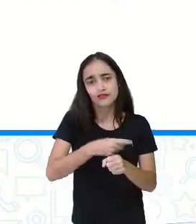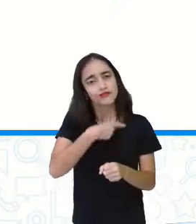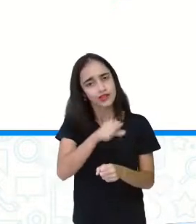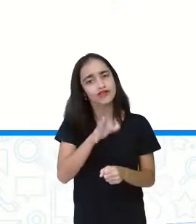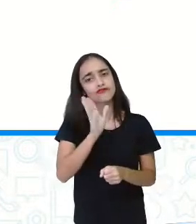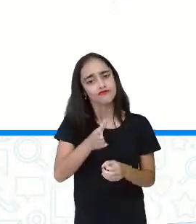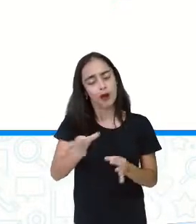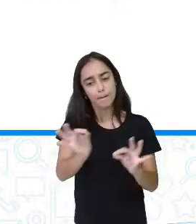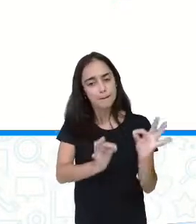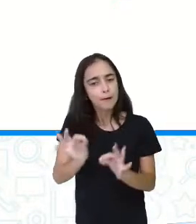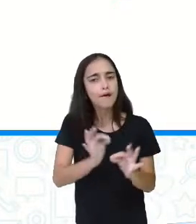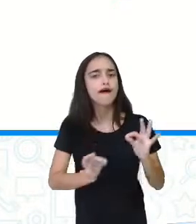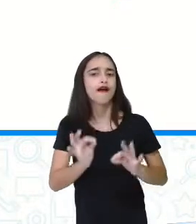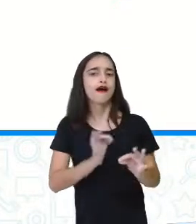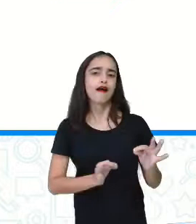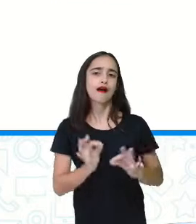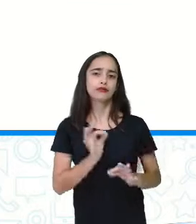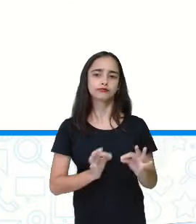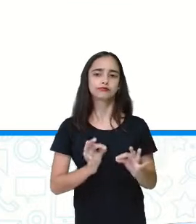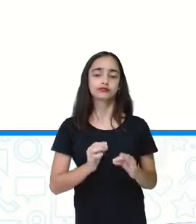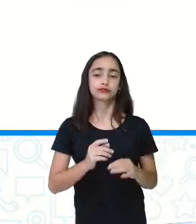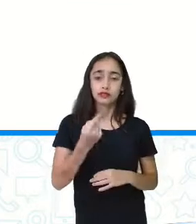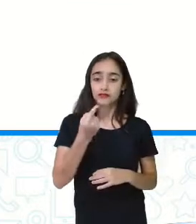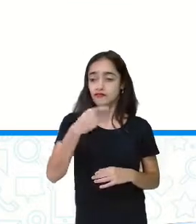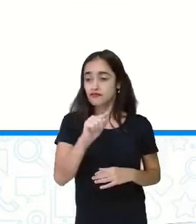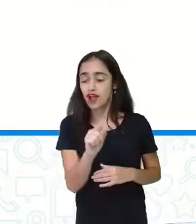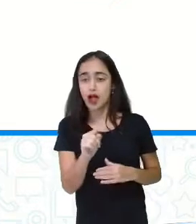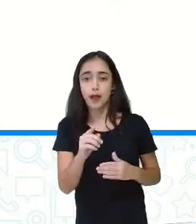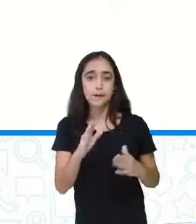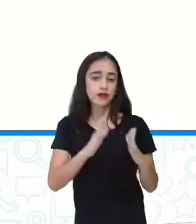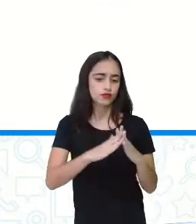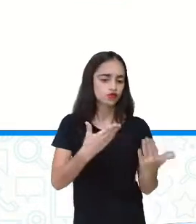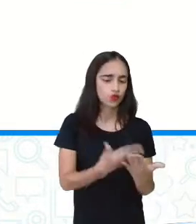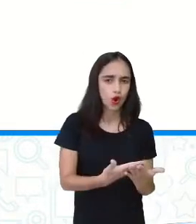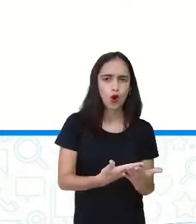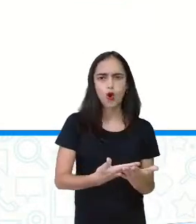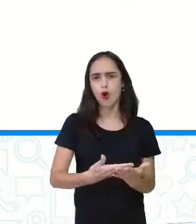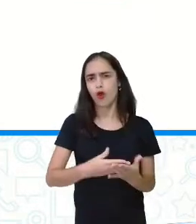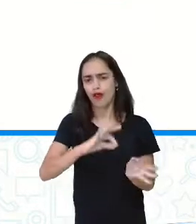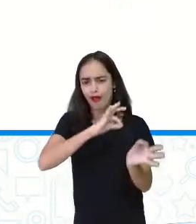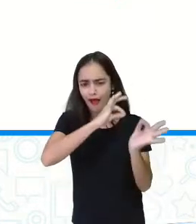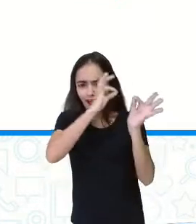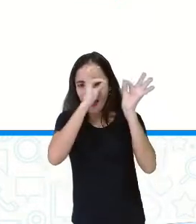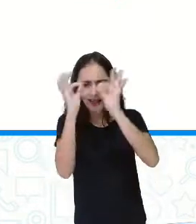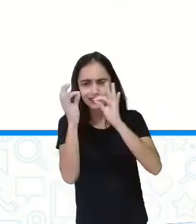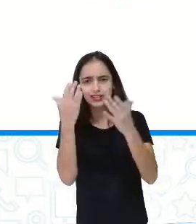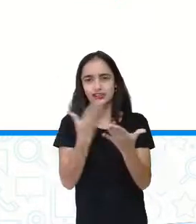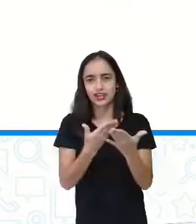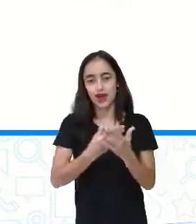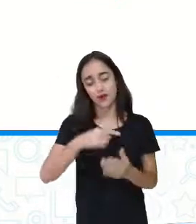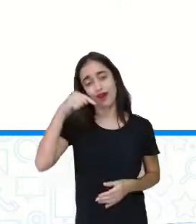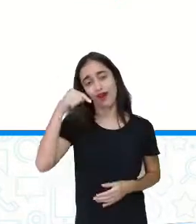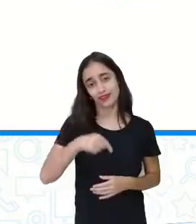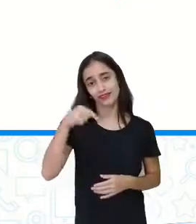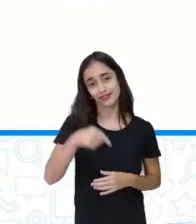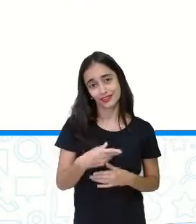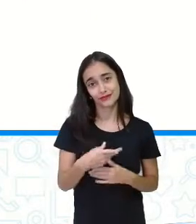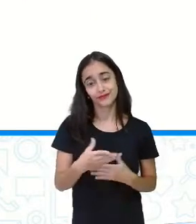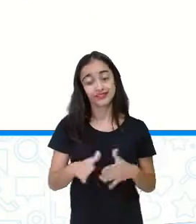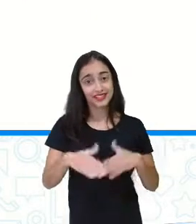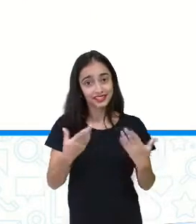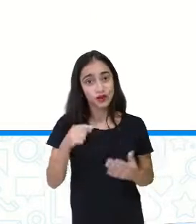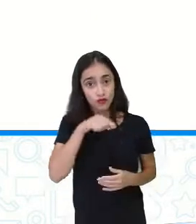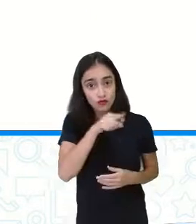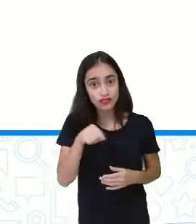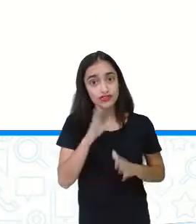aulas indo para escola assistir as aulas presenciais feitas atividades os trabalhos Então você está